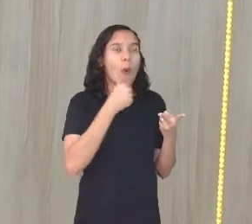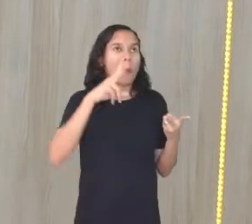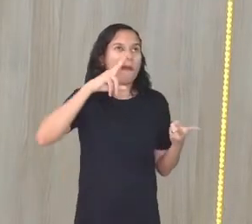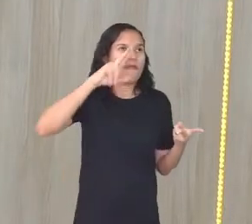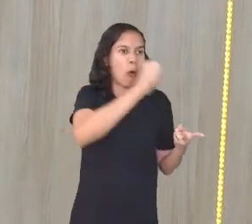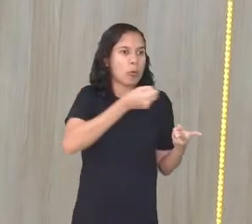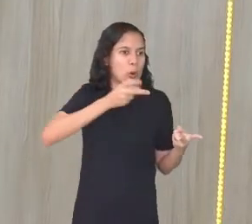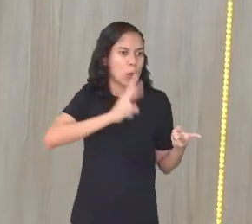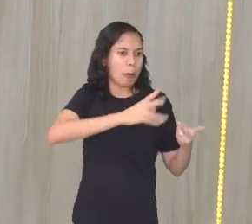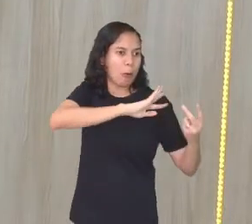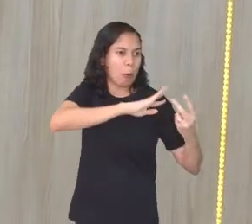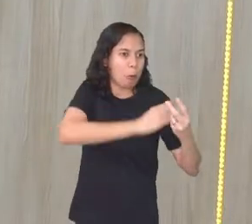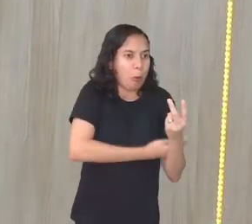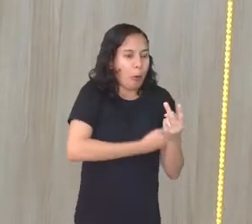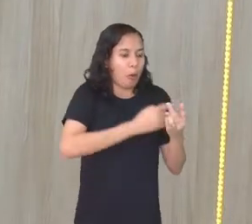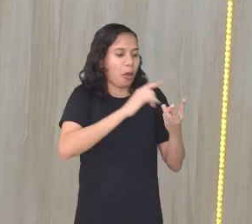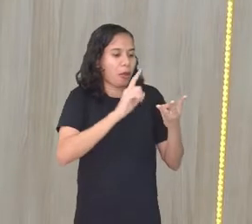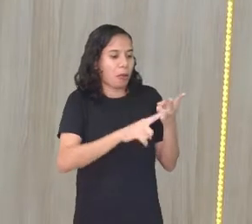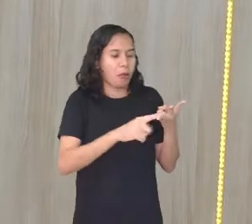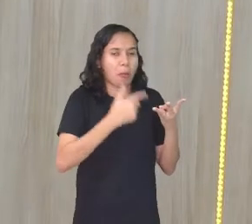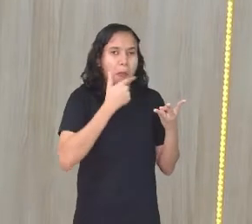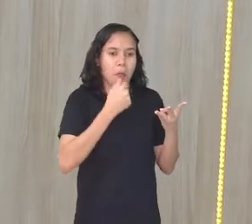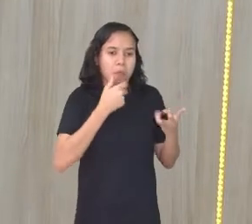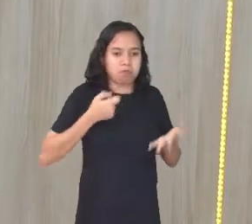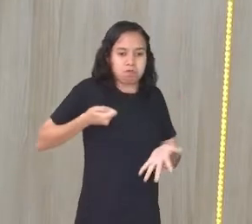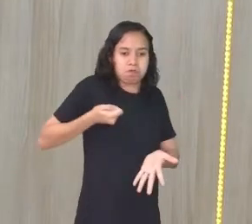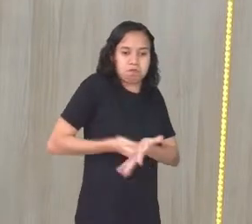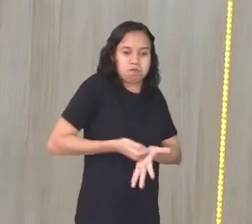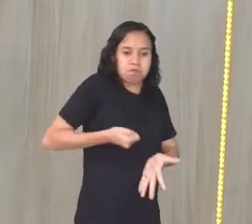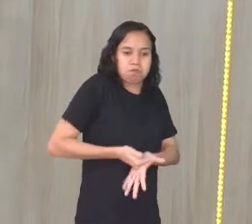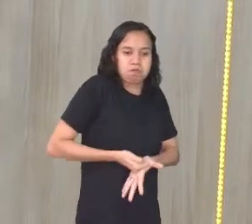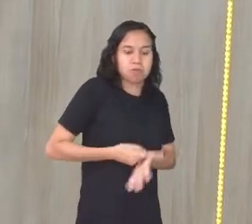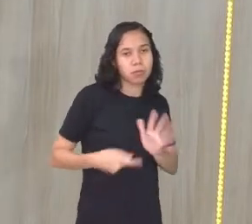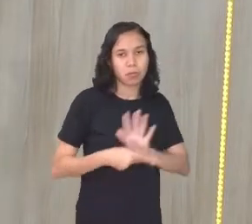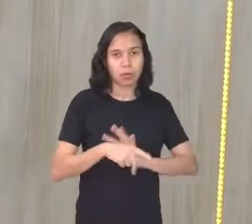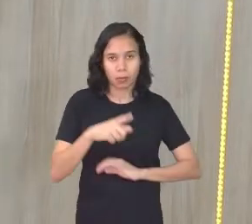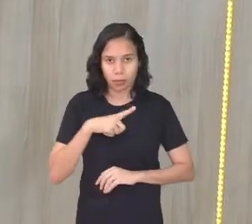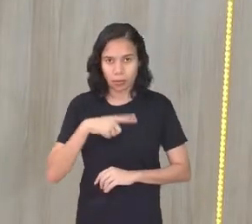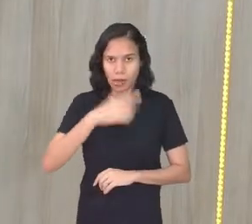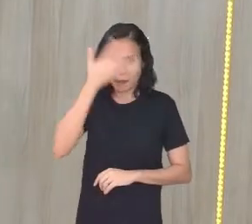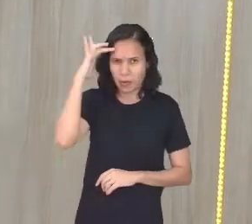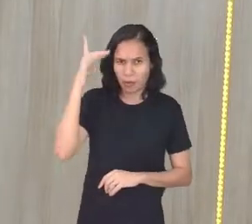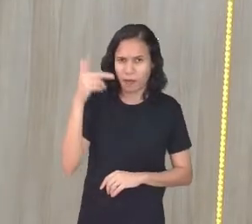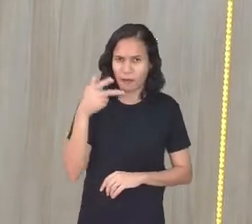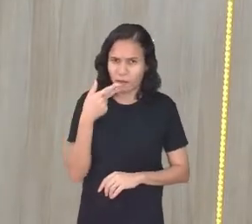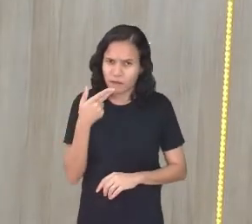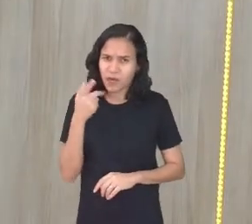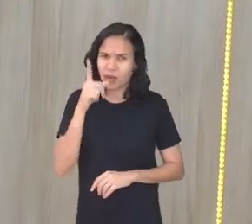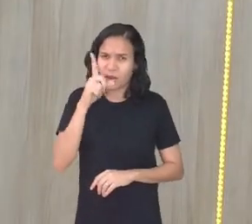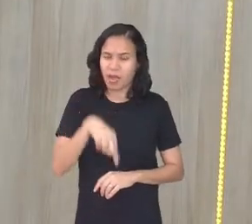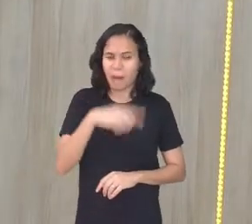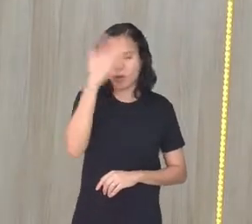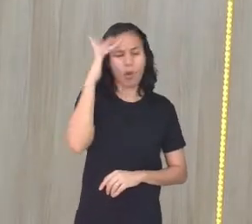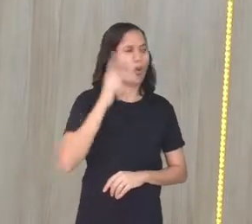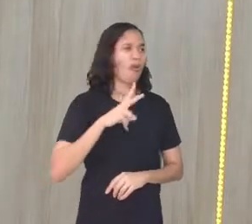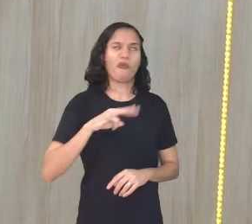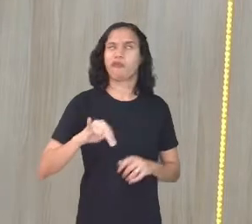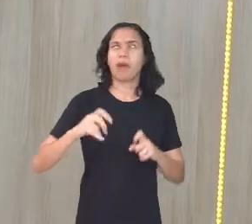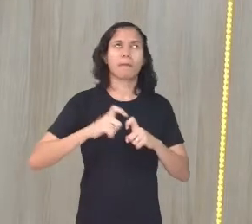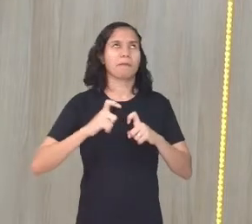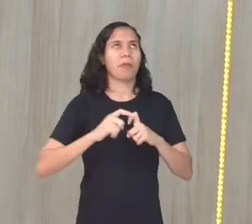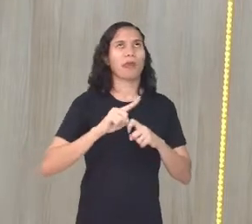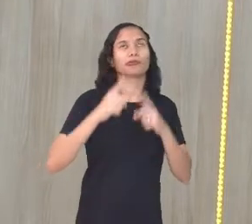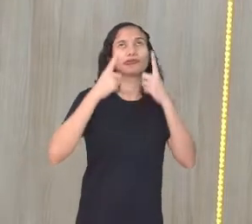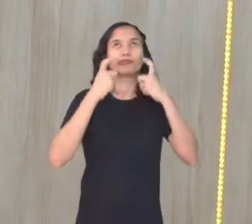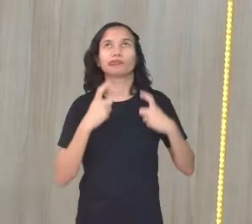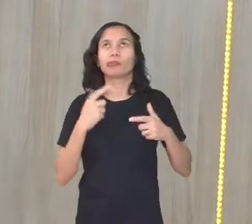tempo todo, que é, né, ser homem com H maiúsculo, como o pessoal fala, é aquele que não vai ao médico, que não chora, que não